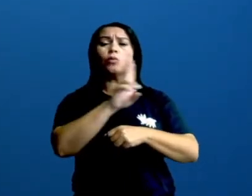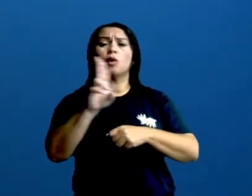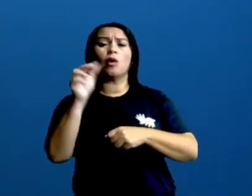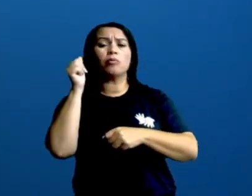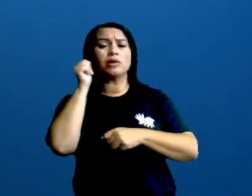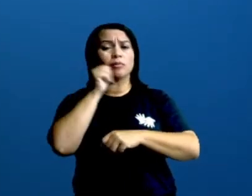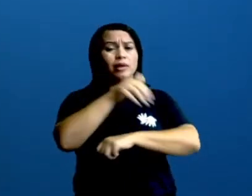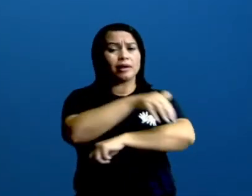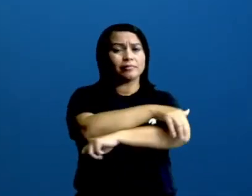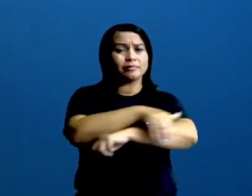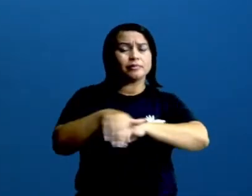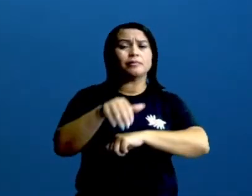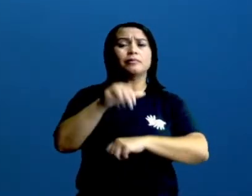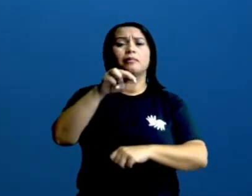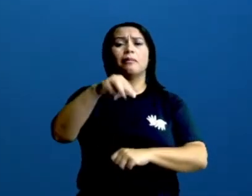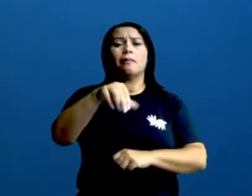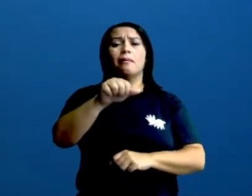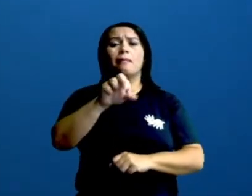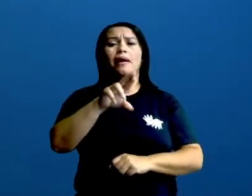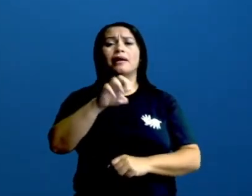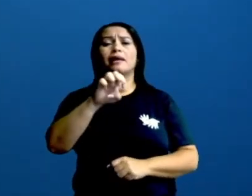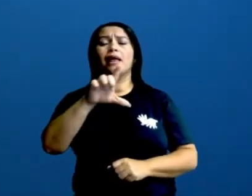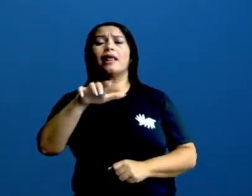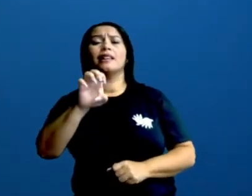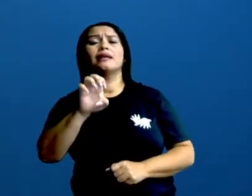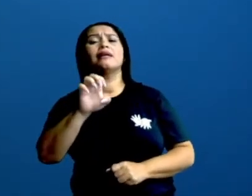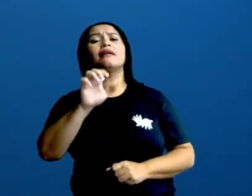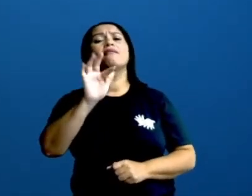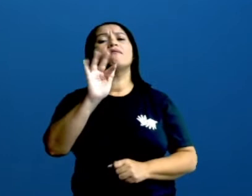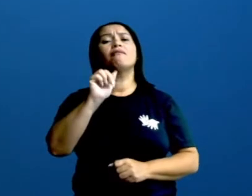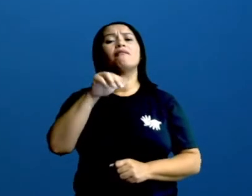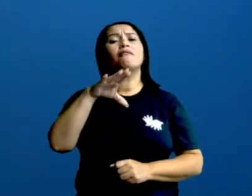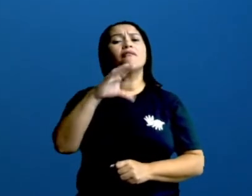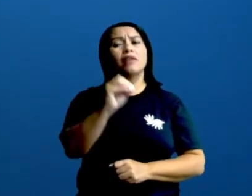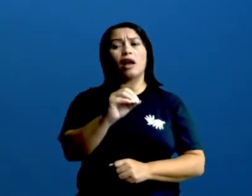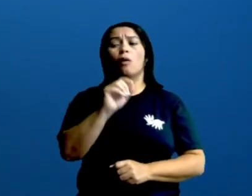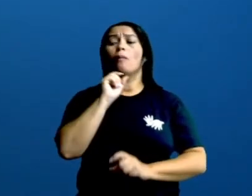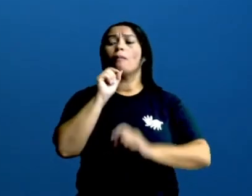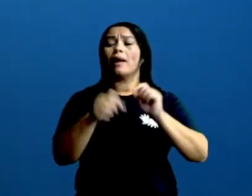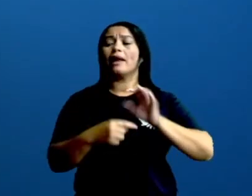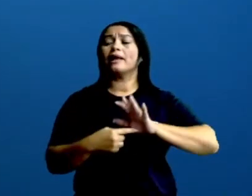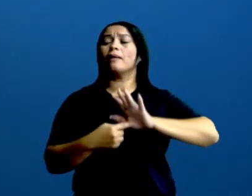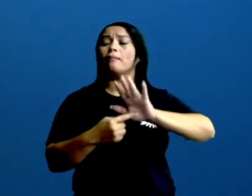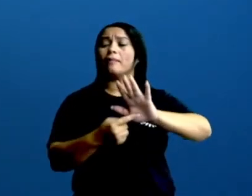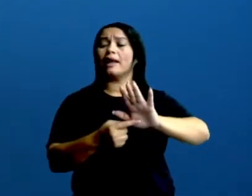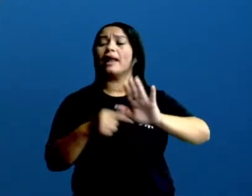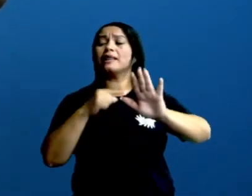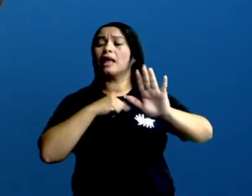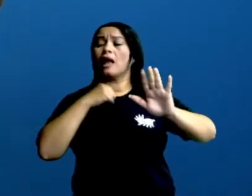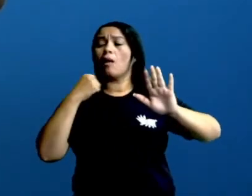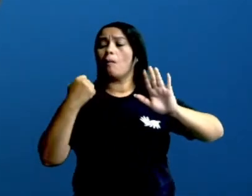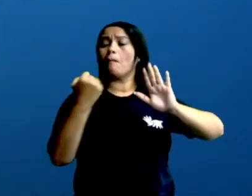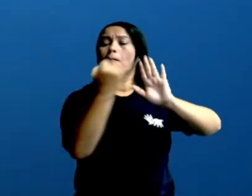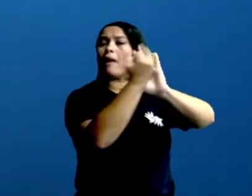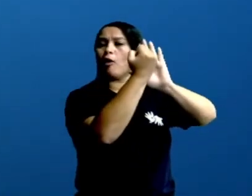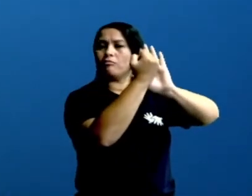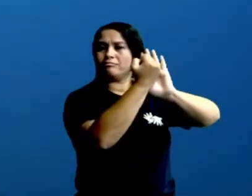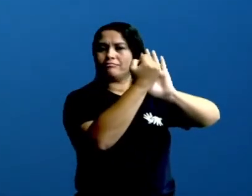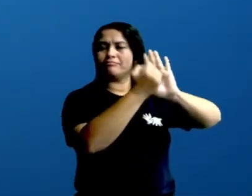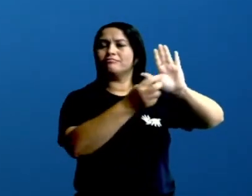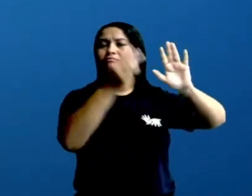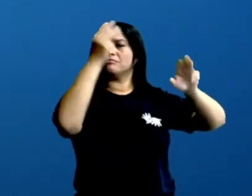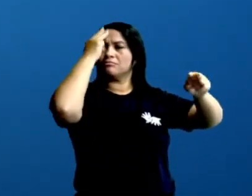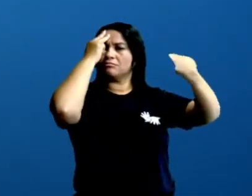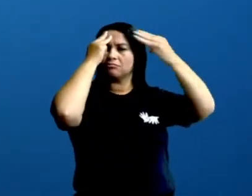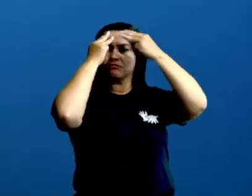Marielle Franco, é justamente a que faz essa mobilização, né, para manter o marco de memória, para